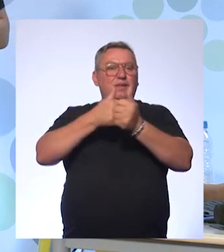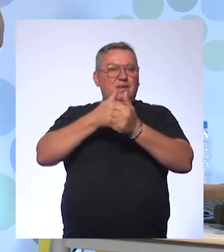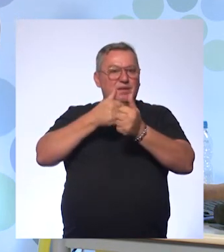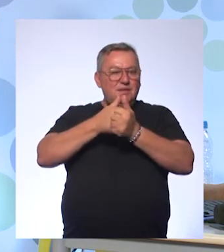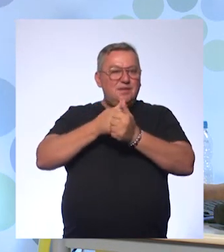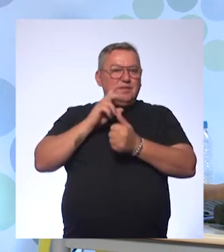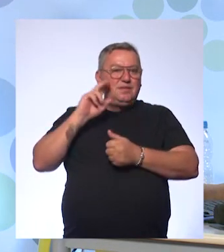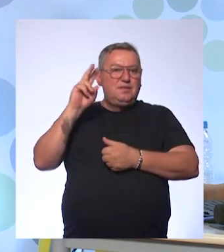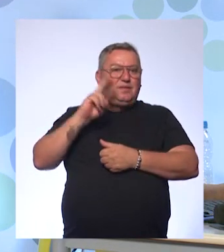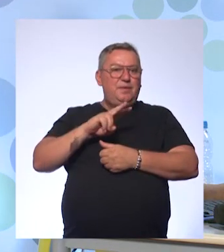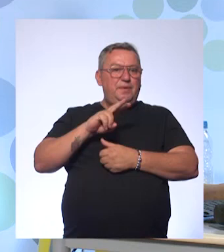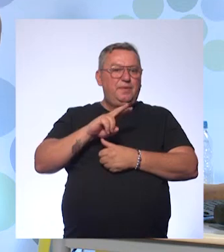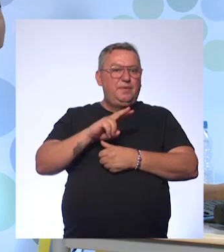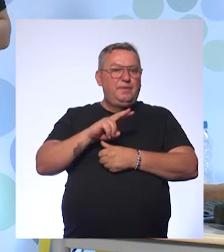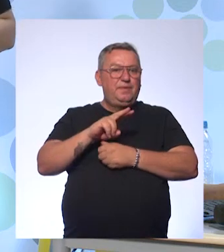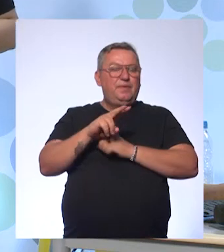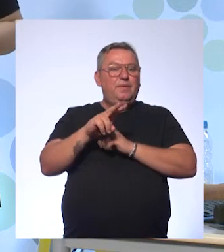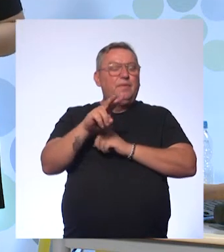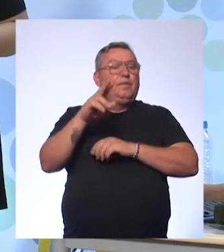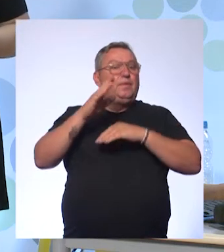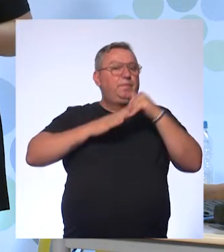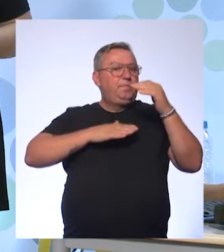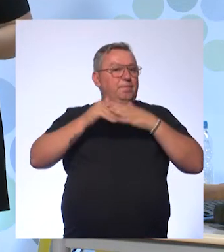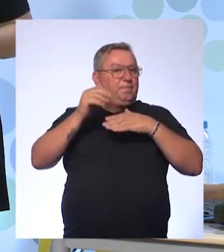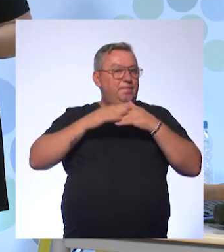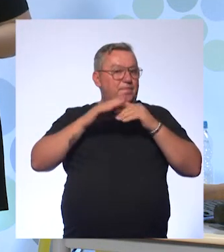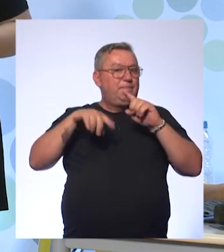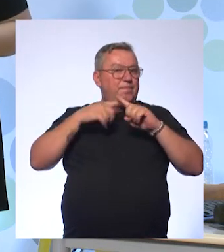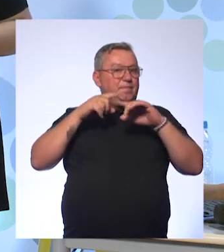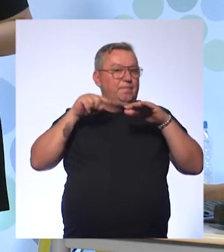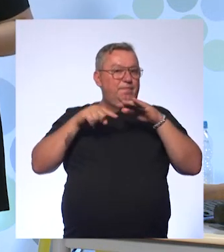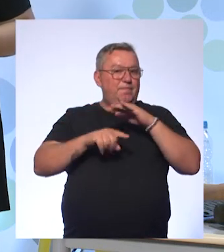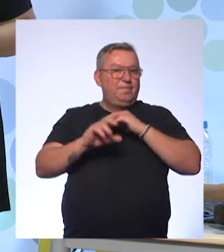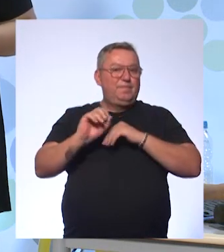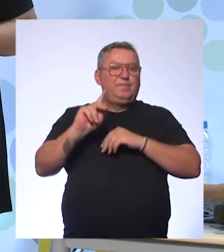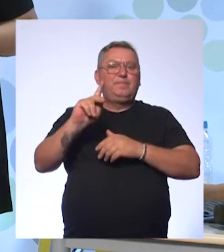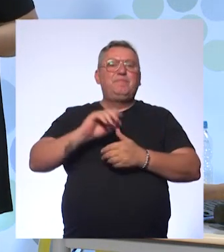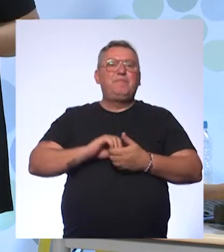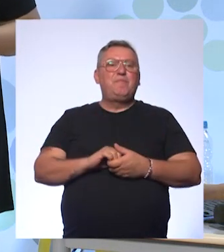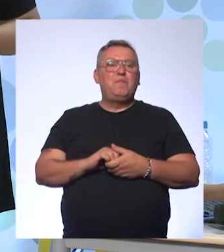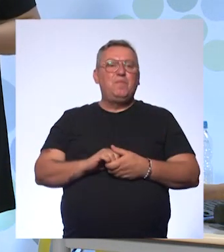lidando com essas habilidades aí mais profundamente, ok?